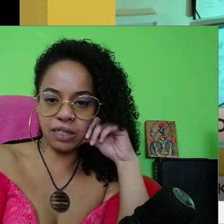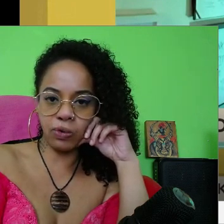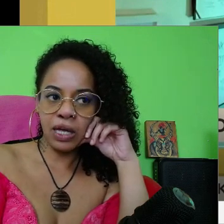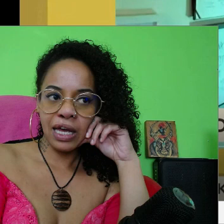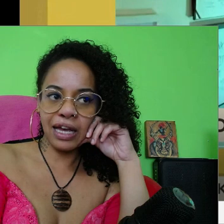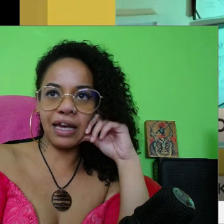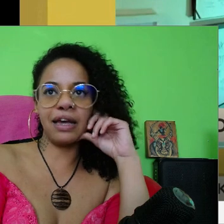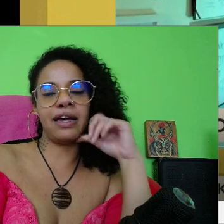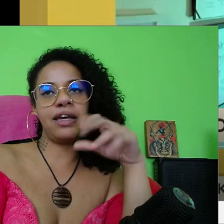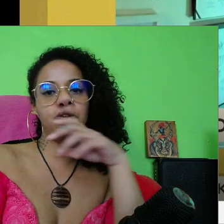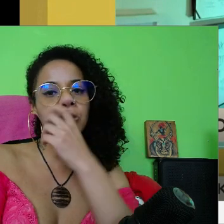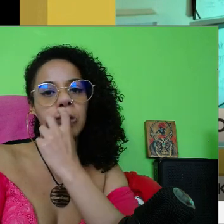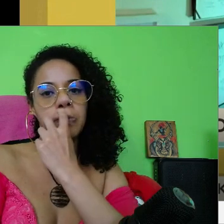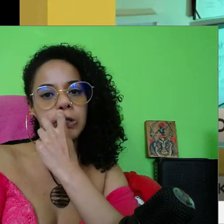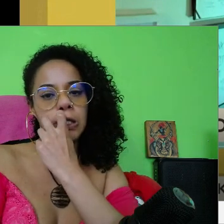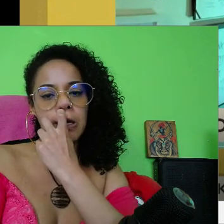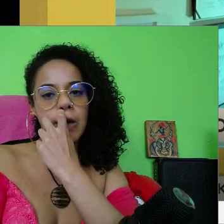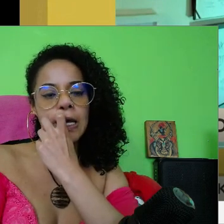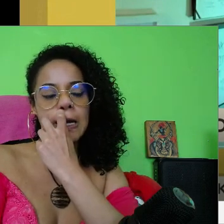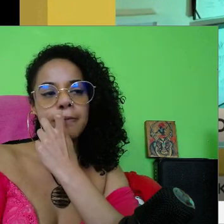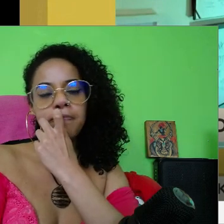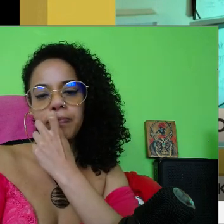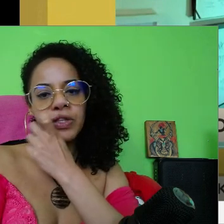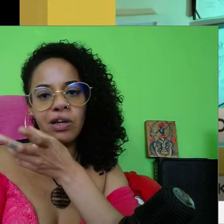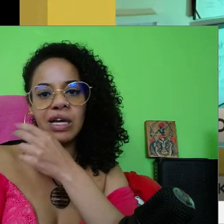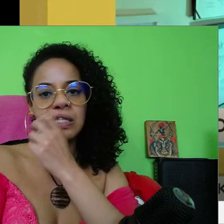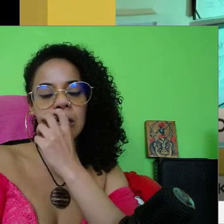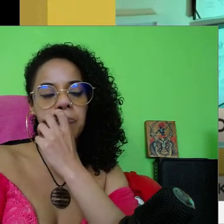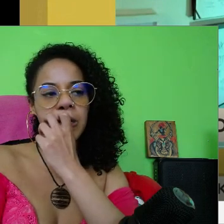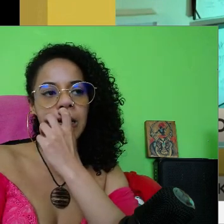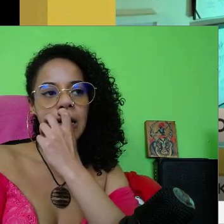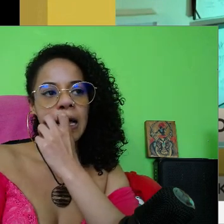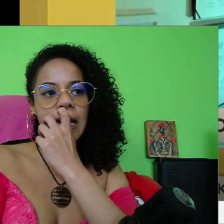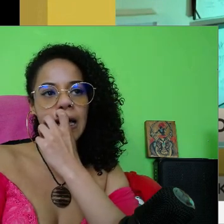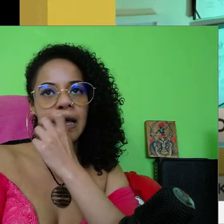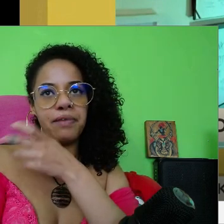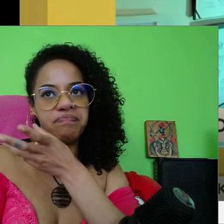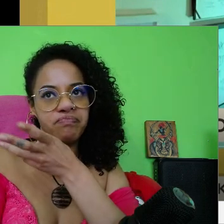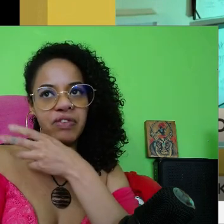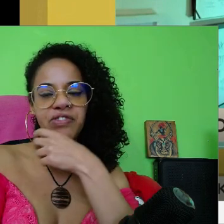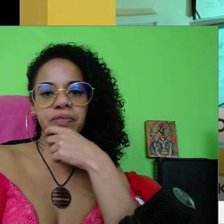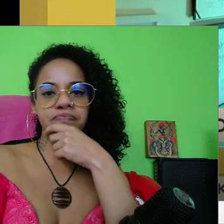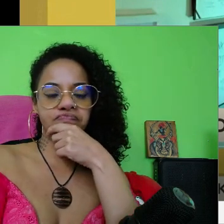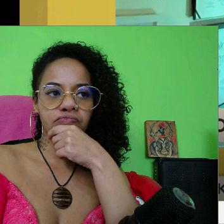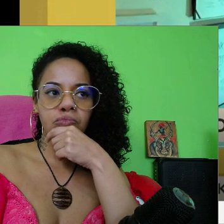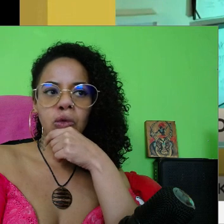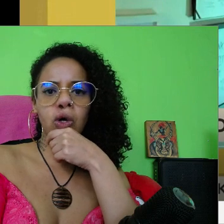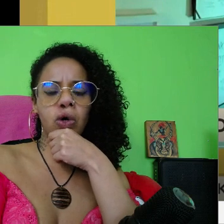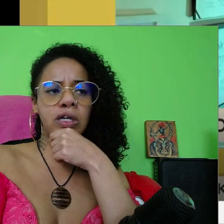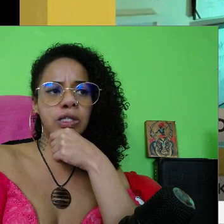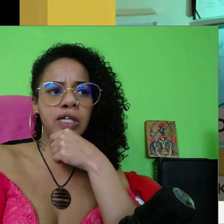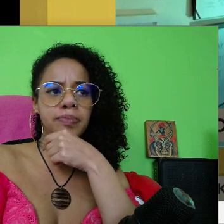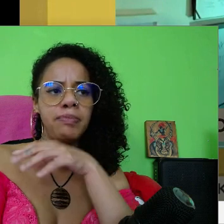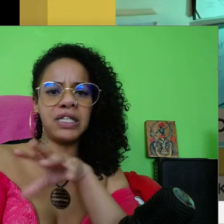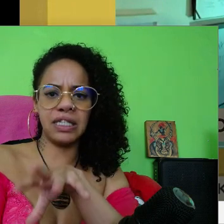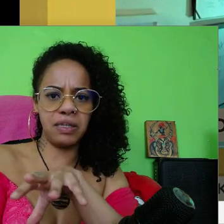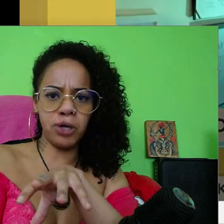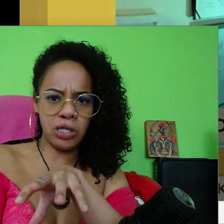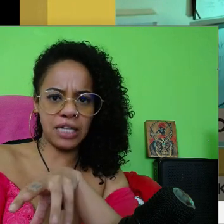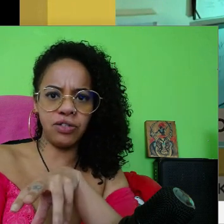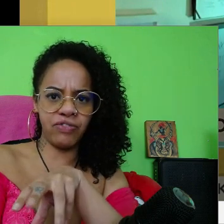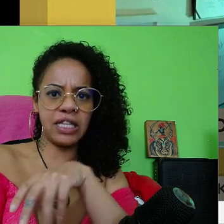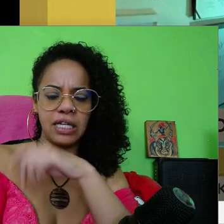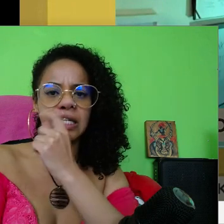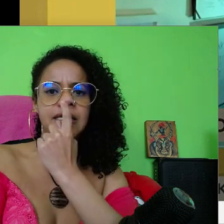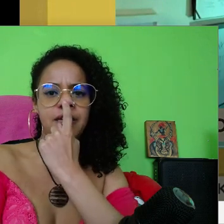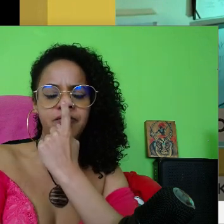mesmo e dos grupos que estão aí então Aí sempre enfim colocando suas premissas